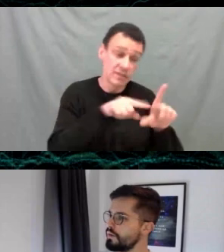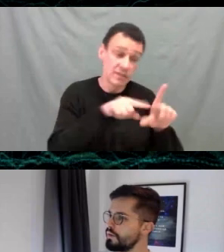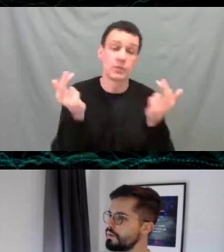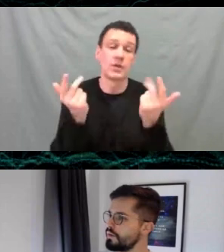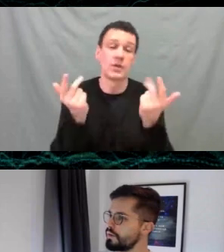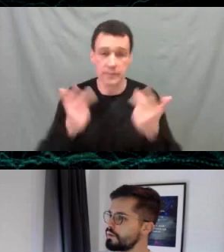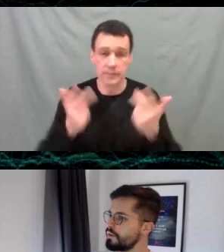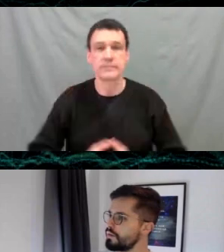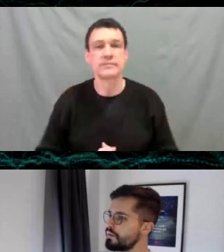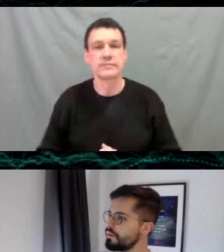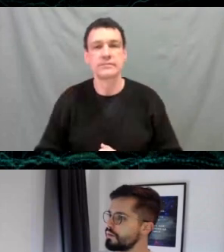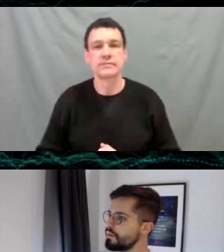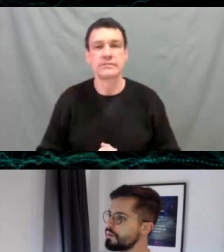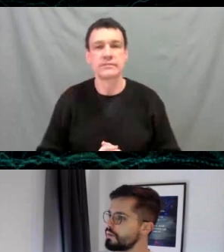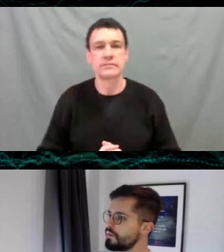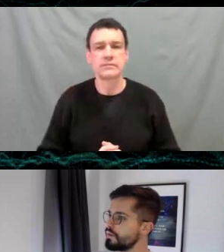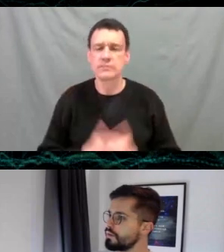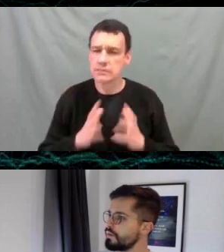cadê